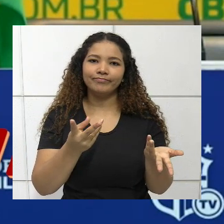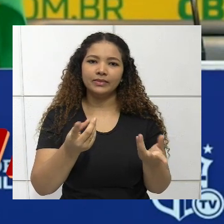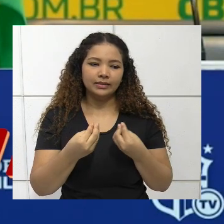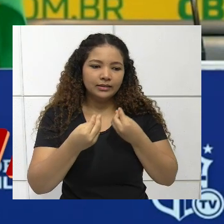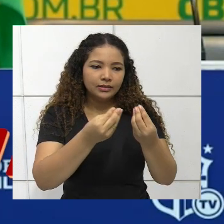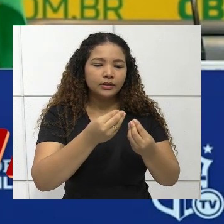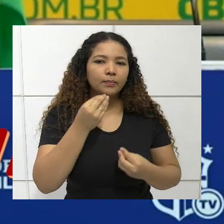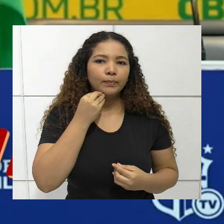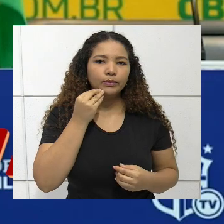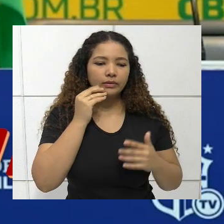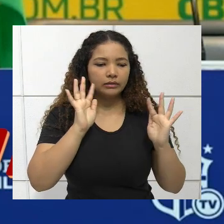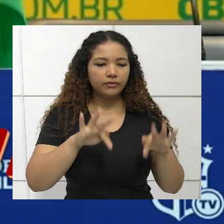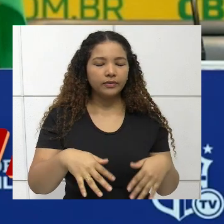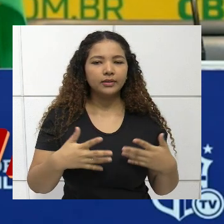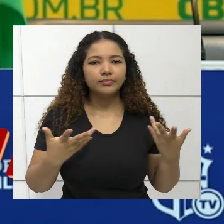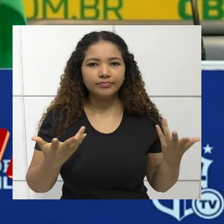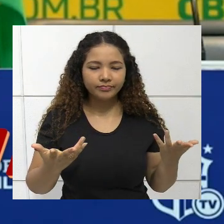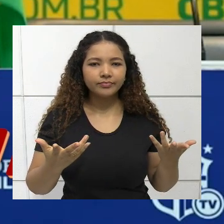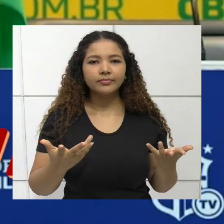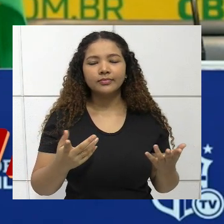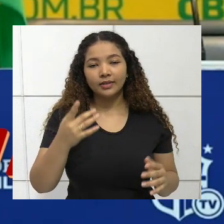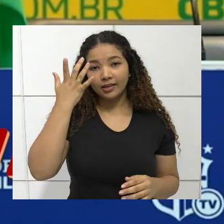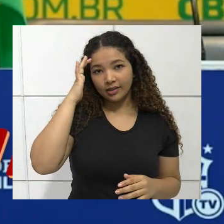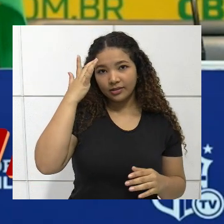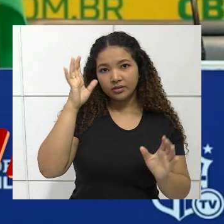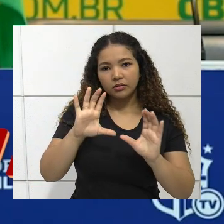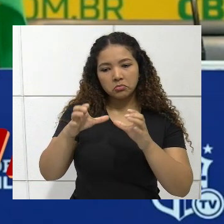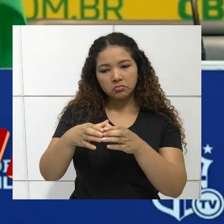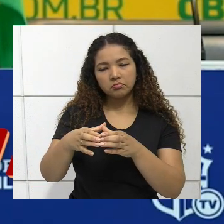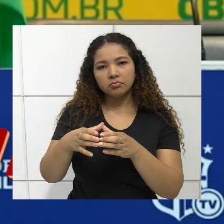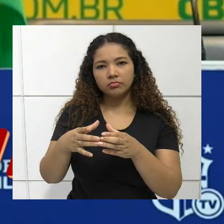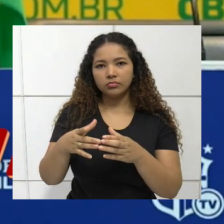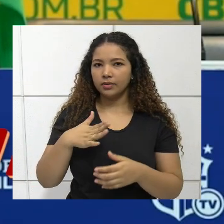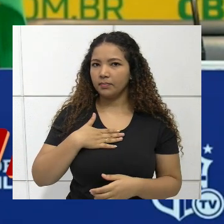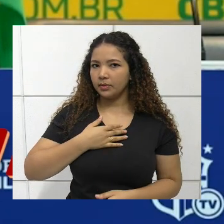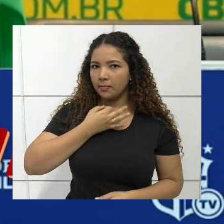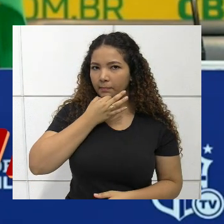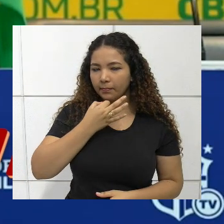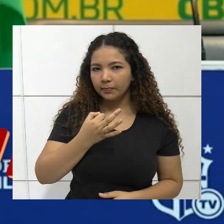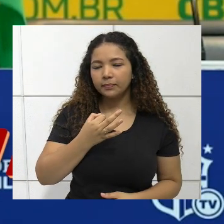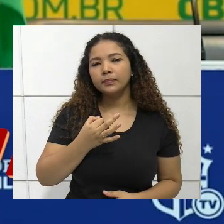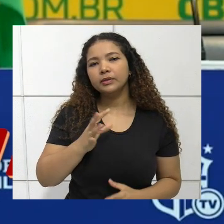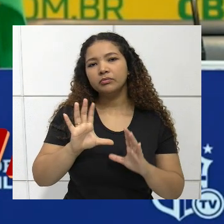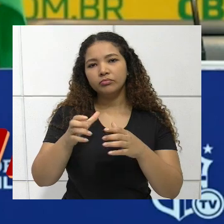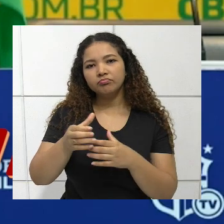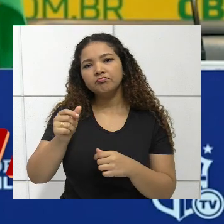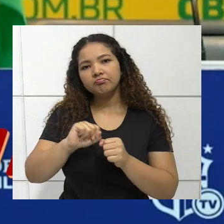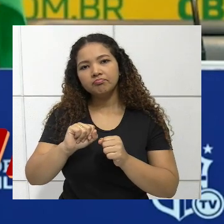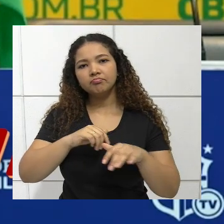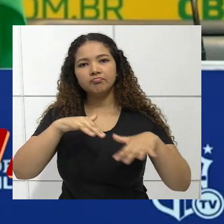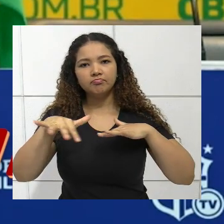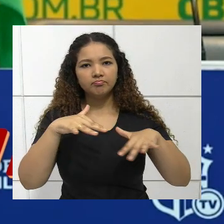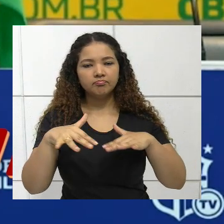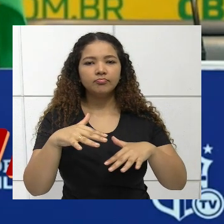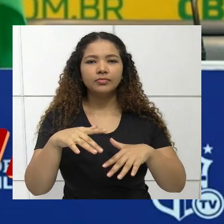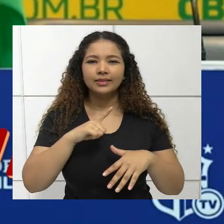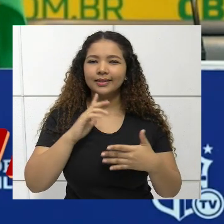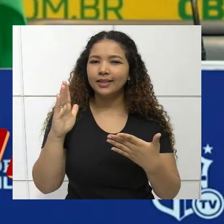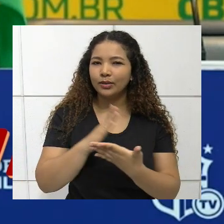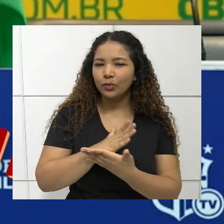jogador finalizar. Mas eu não acho que a equipe fez uma, na minha opinião, não fez uma partida ruim. A gente terminou mal algumas